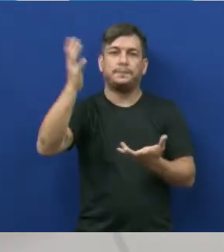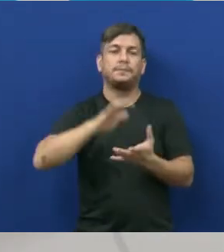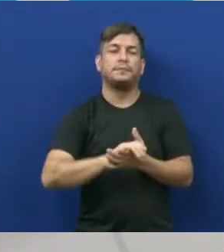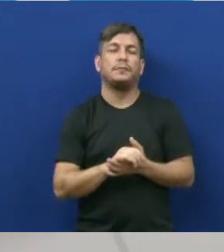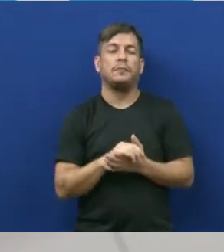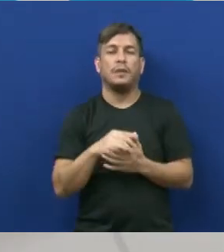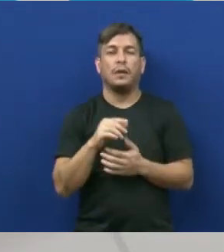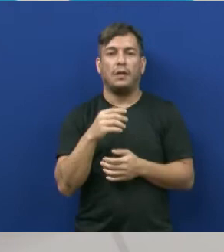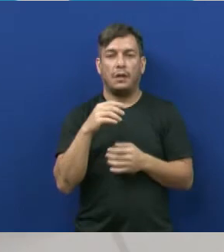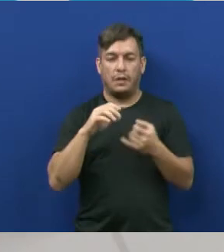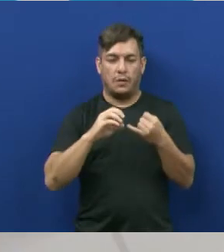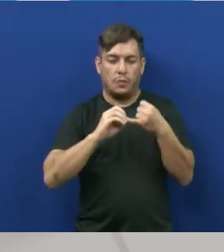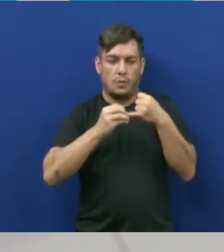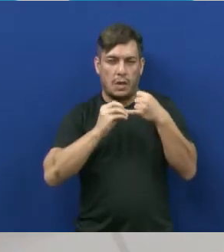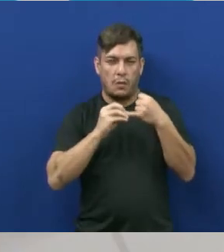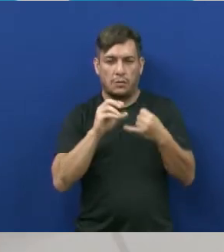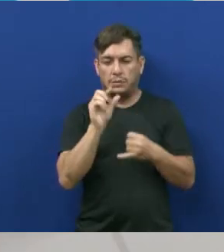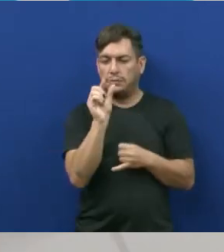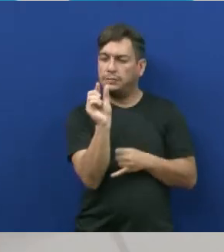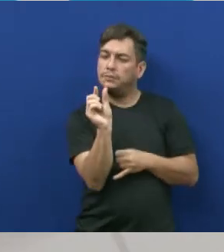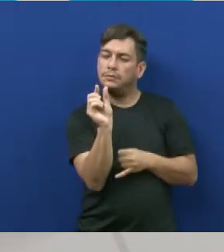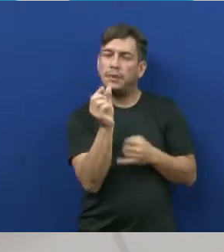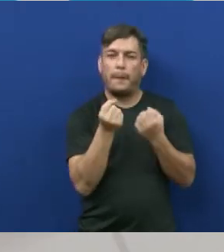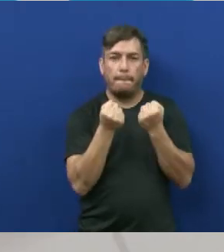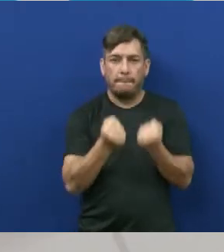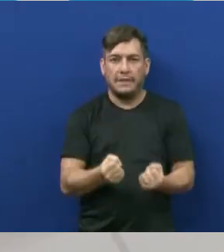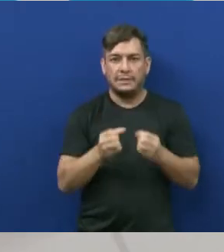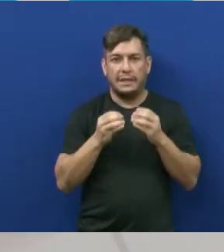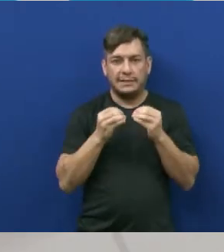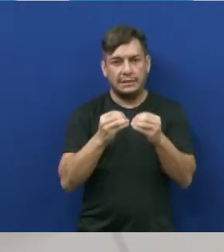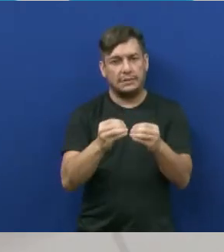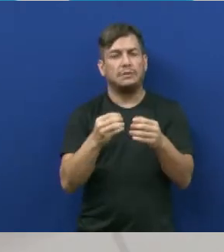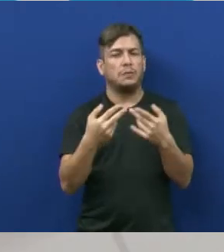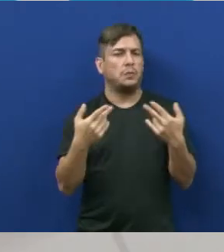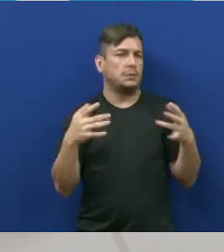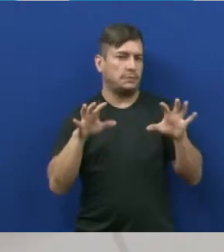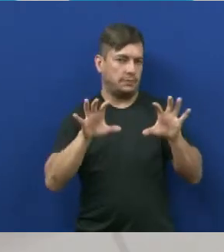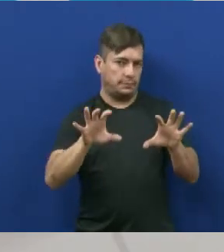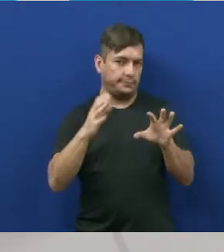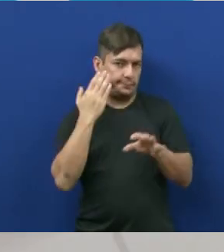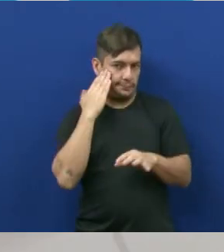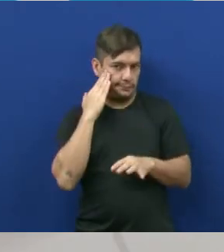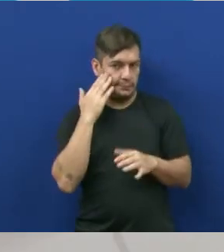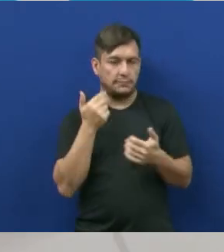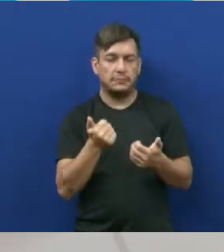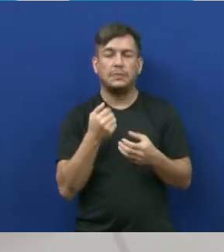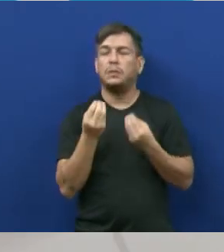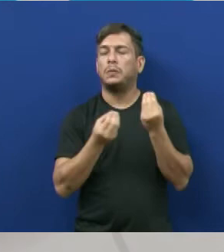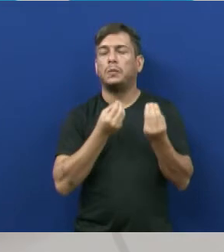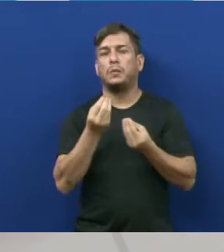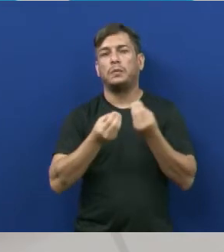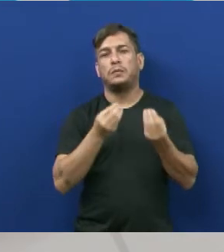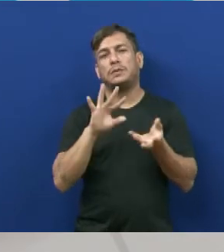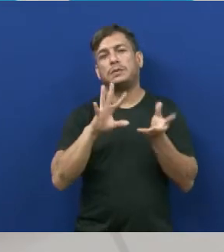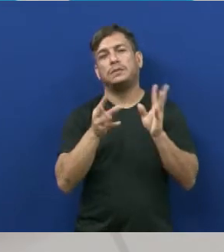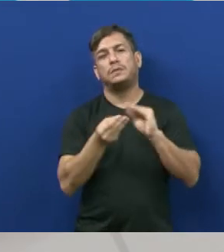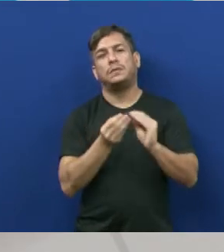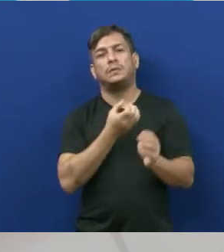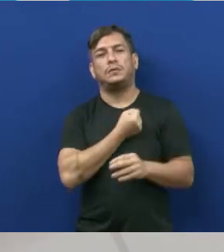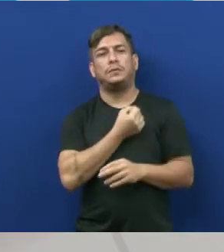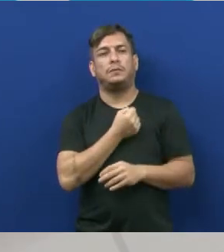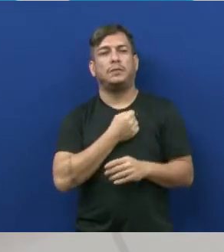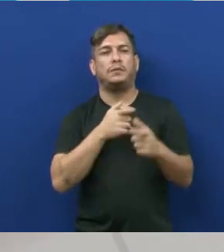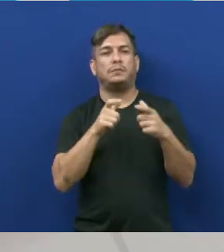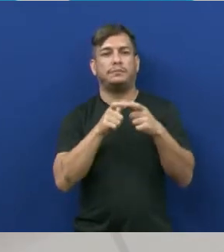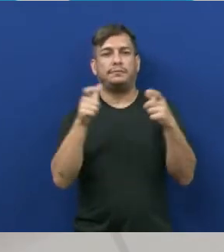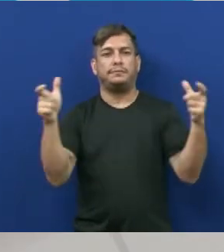um grão de arroz, de repente o peso de uma bactéria, esse tipo de coisa, tá ok? E como a gente transforma, por exemplo, um número